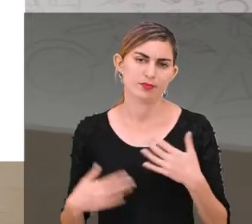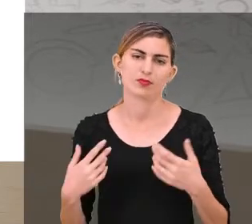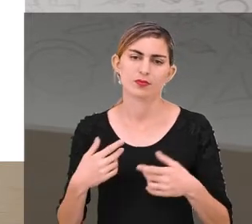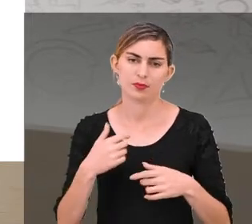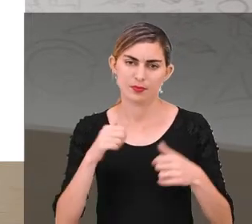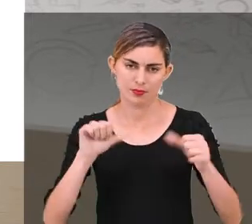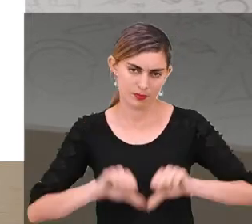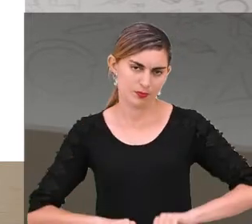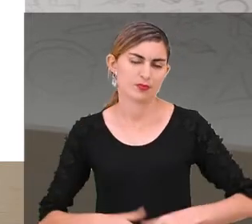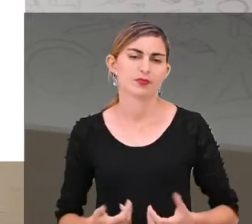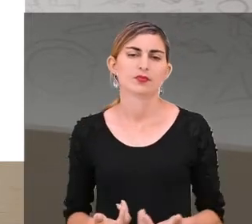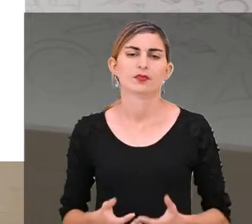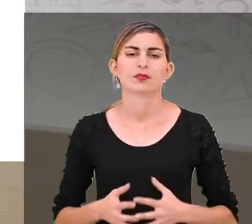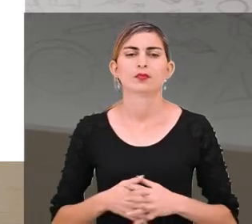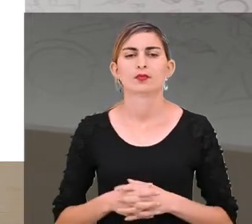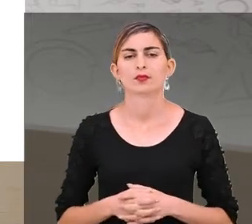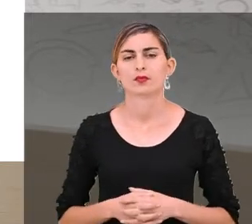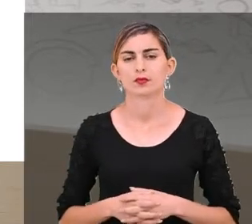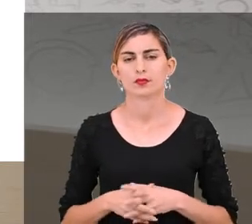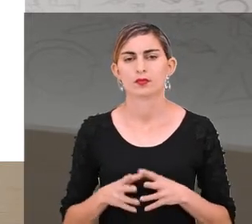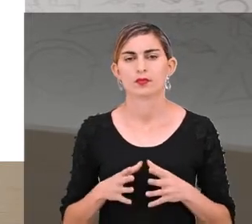acidentado.